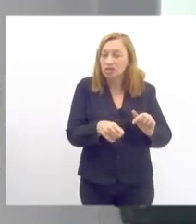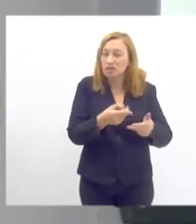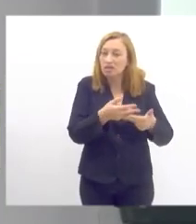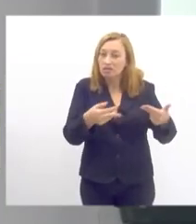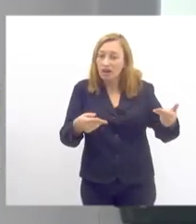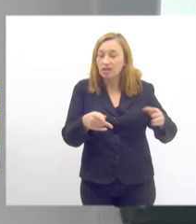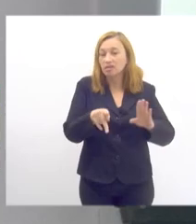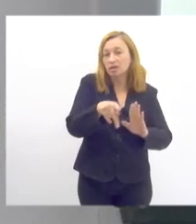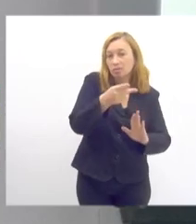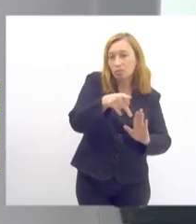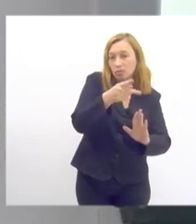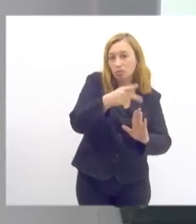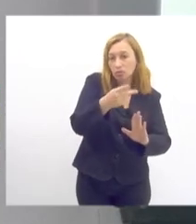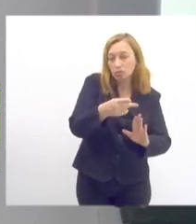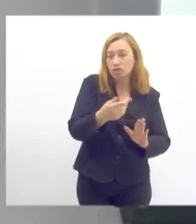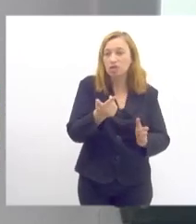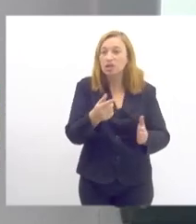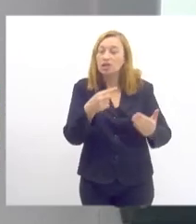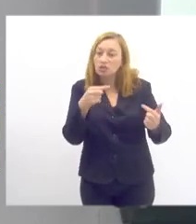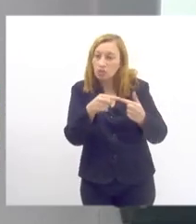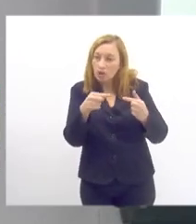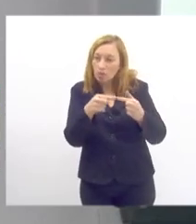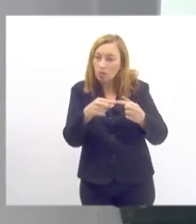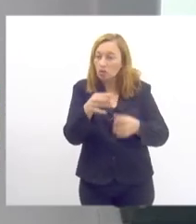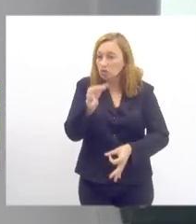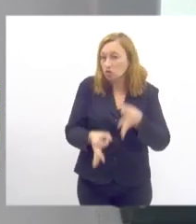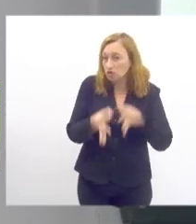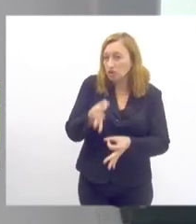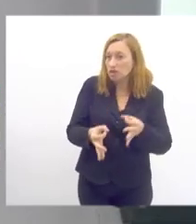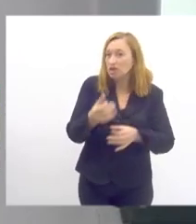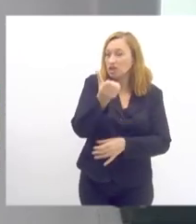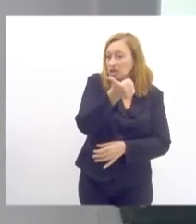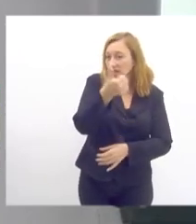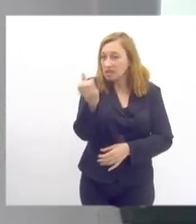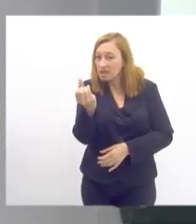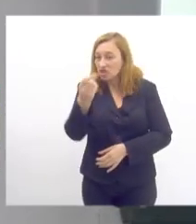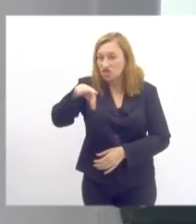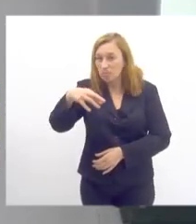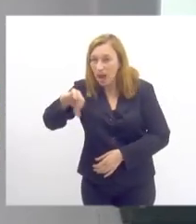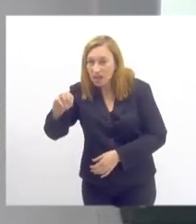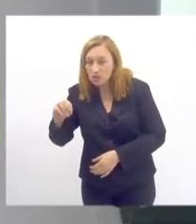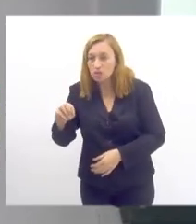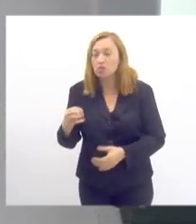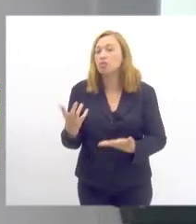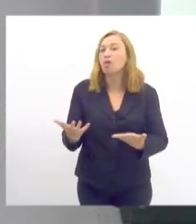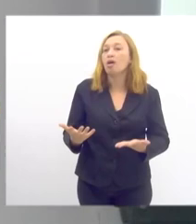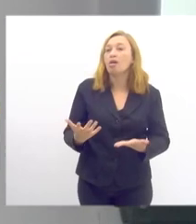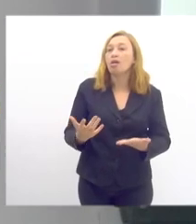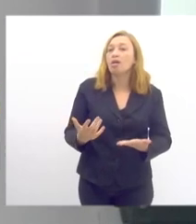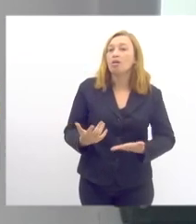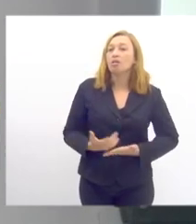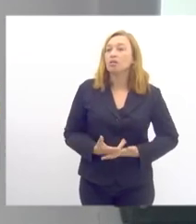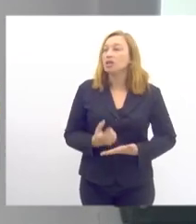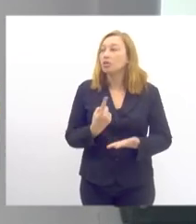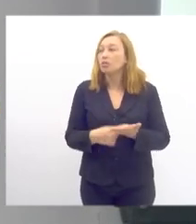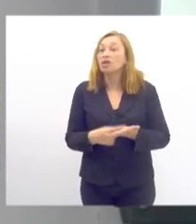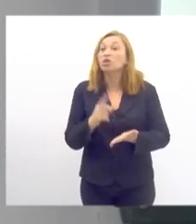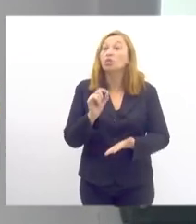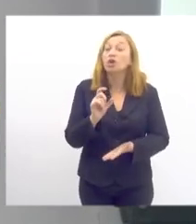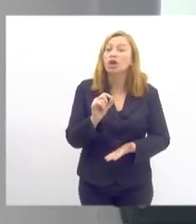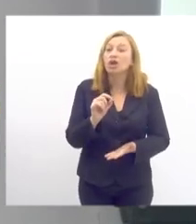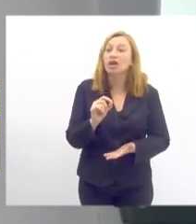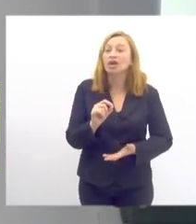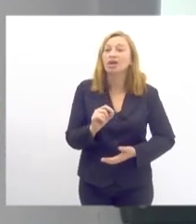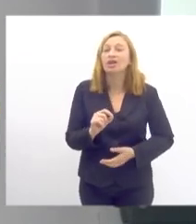portaria, no acordo judicial lá de março, dia 16 de março, ficou assentado lá que o DETRAN